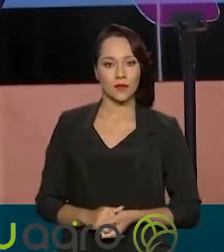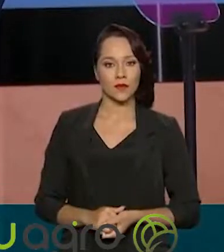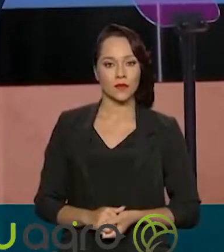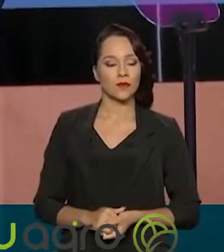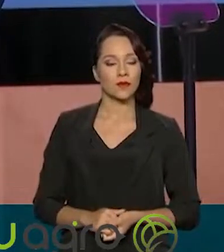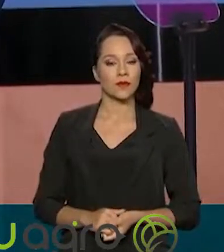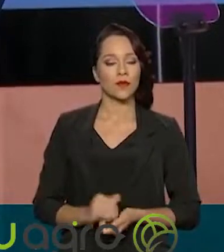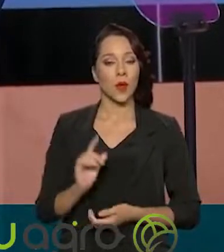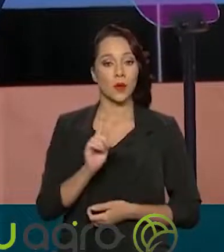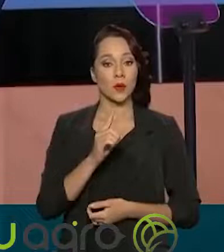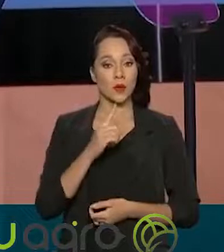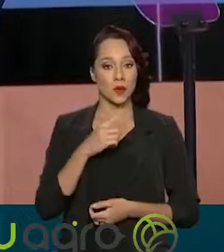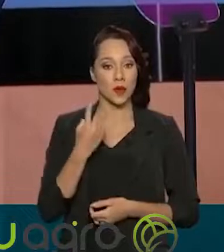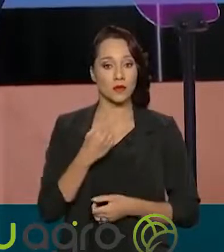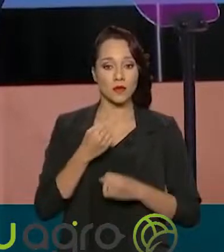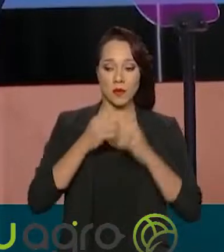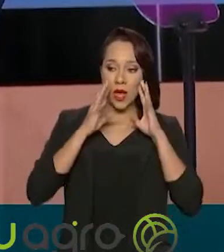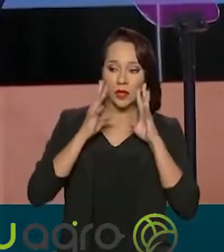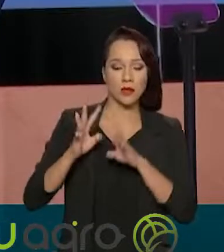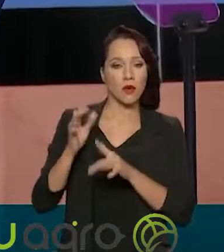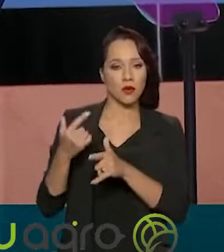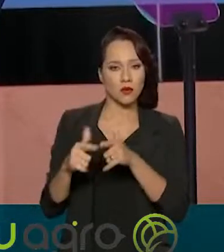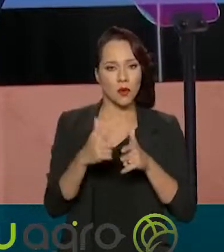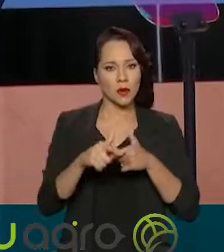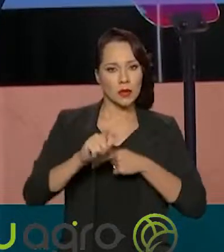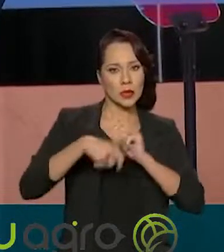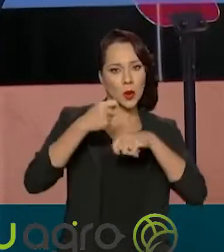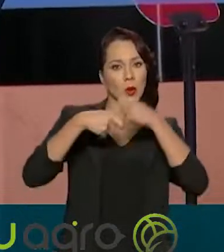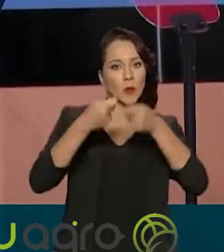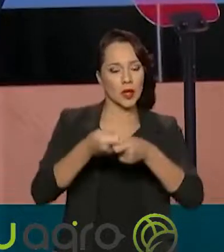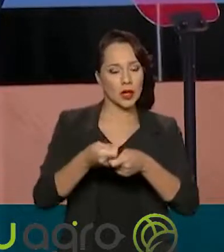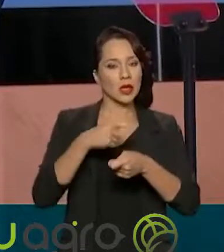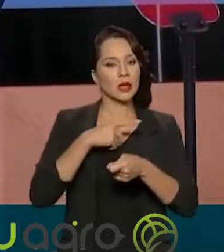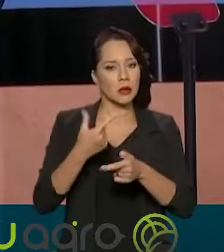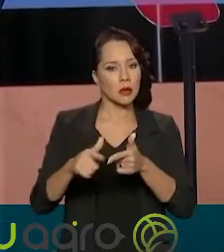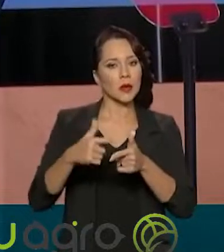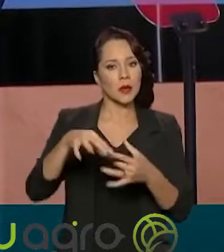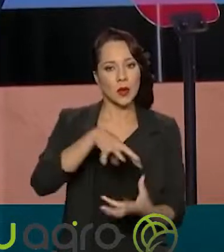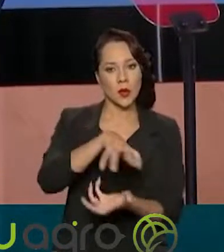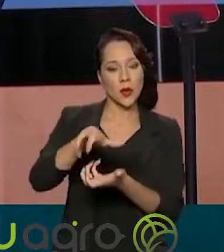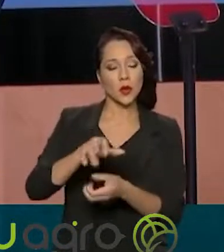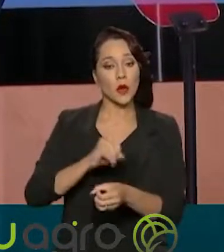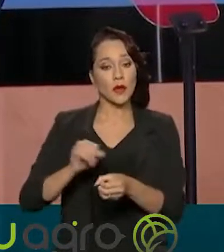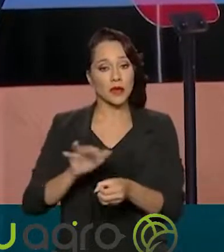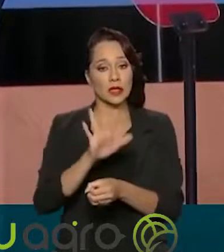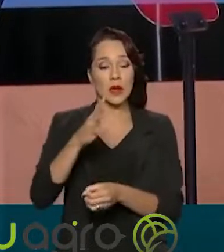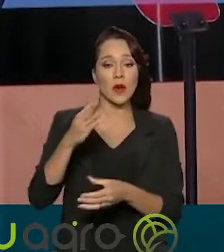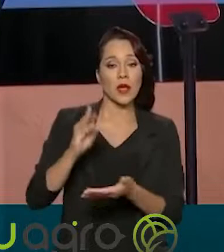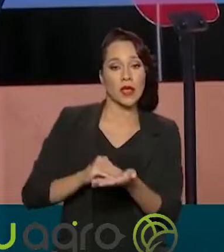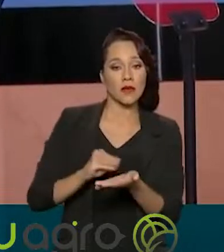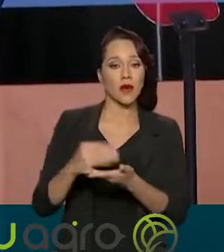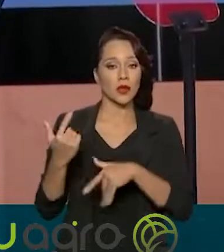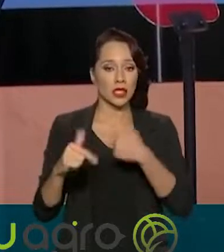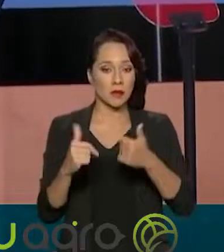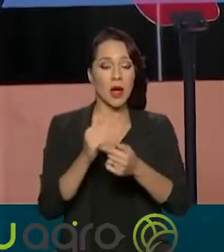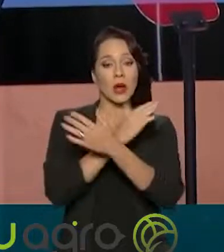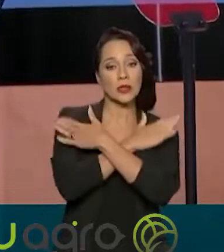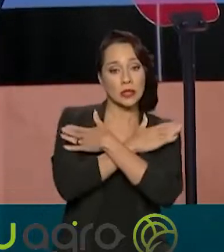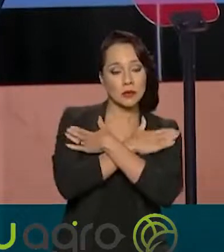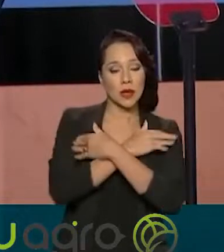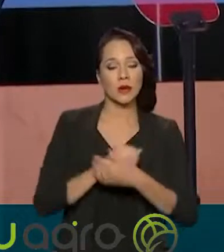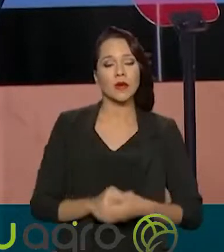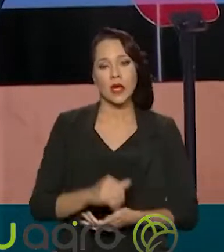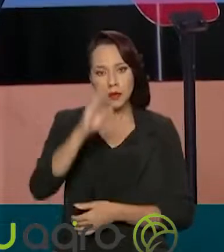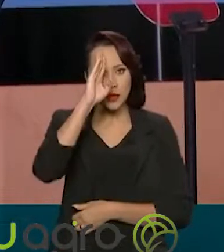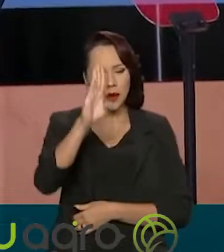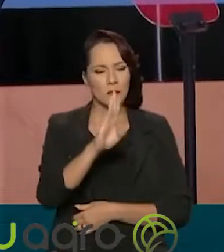Estamos atentos aos problemas econômicos que afetam o mundo, como a inflação e o desemprego, e principalmente